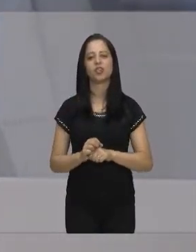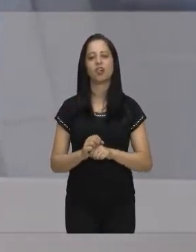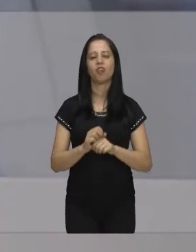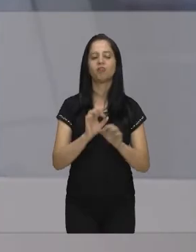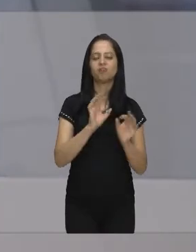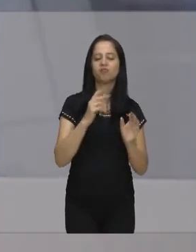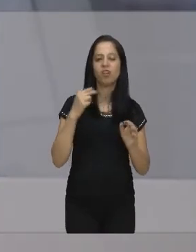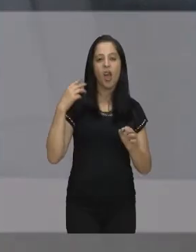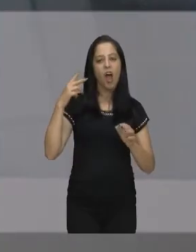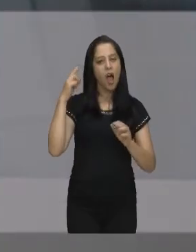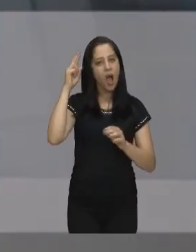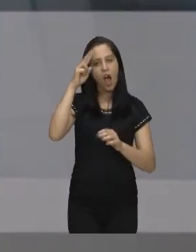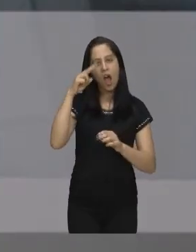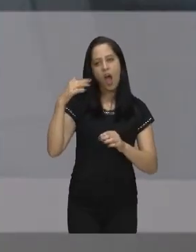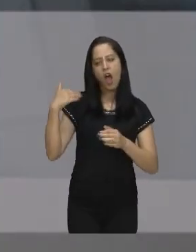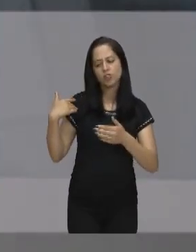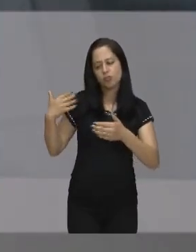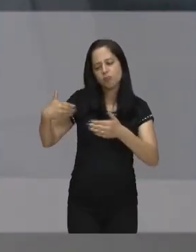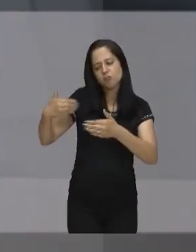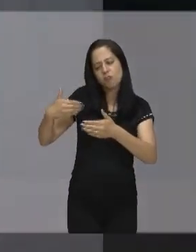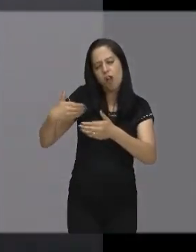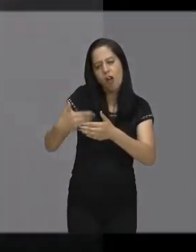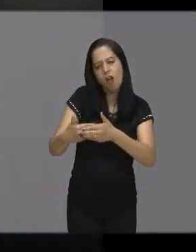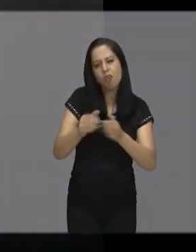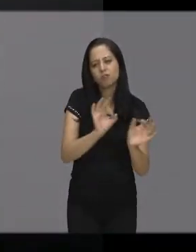da história do Michel. Por favor.